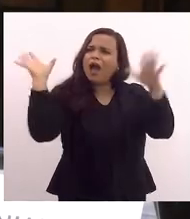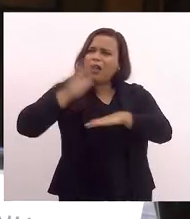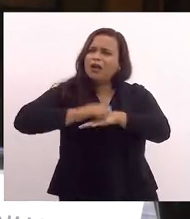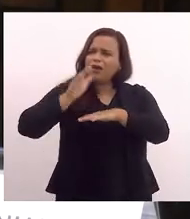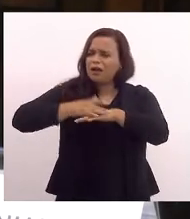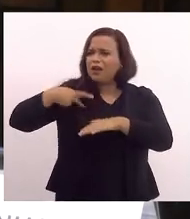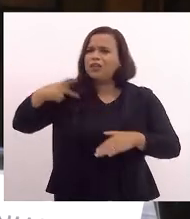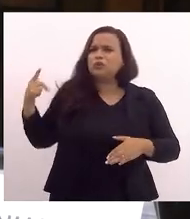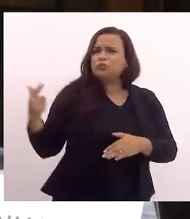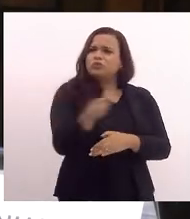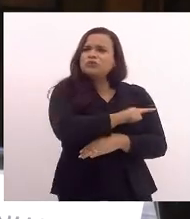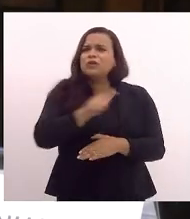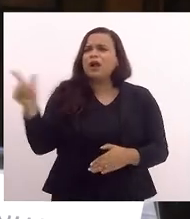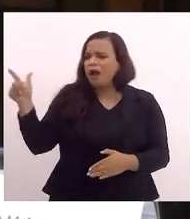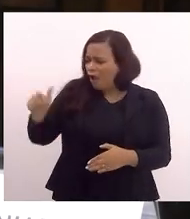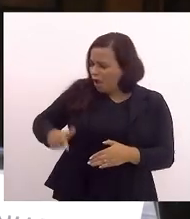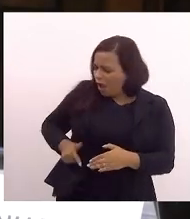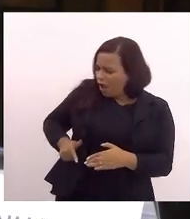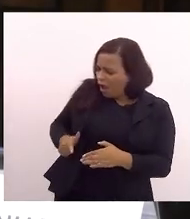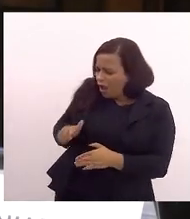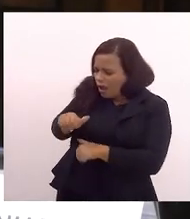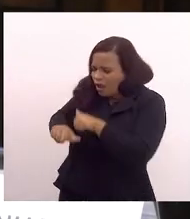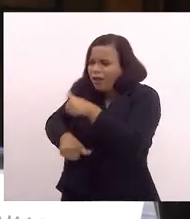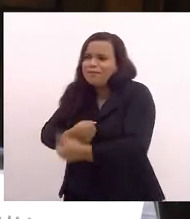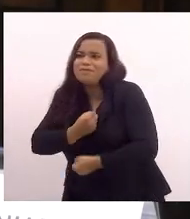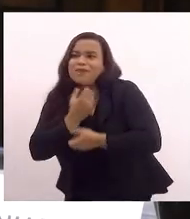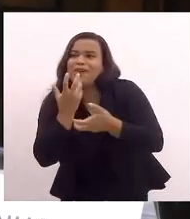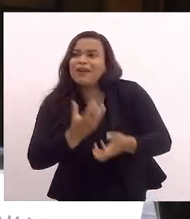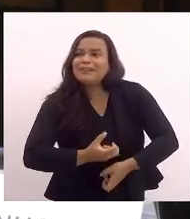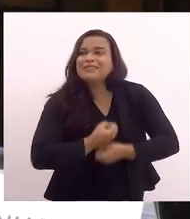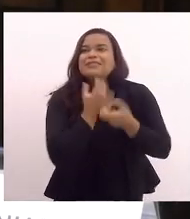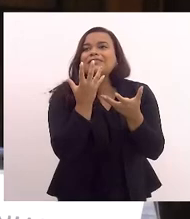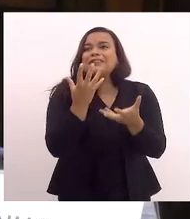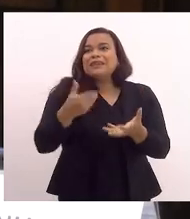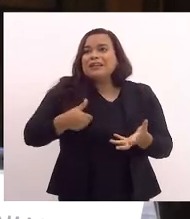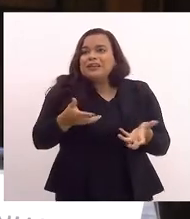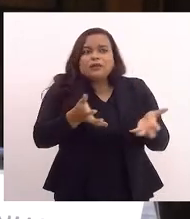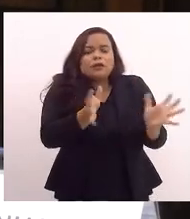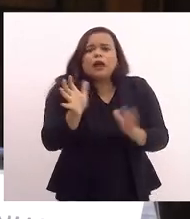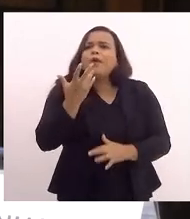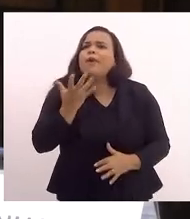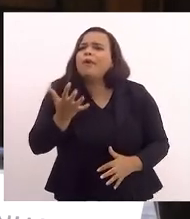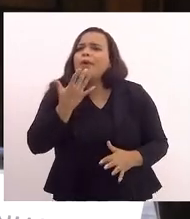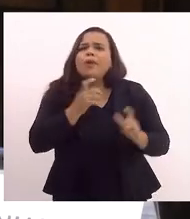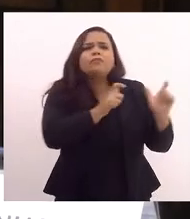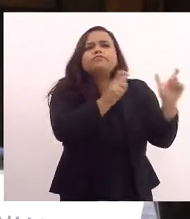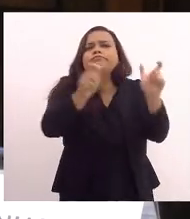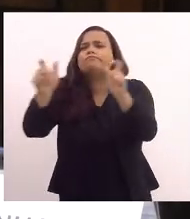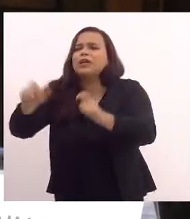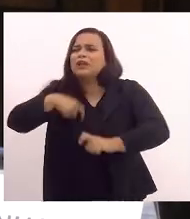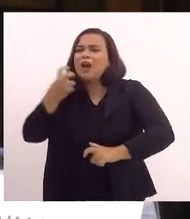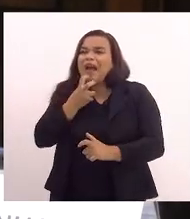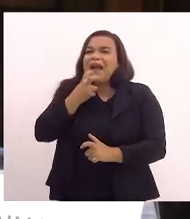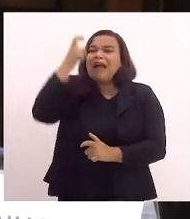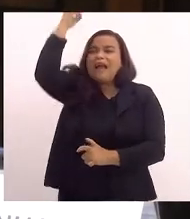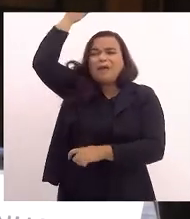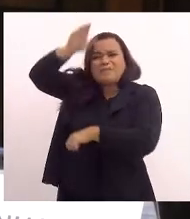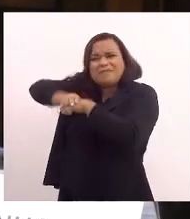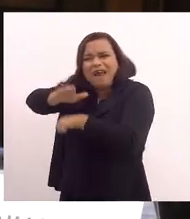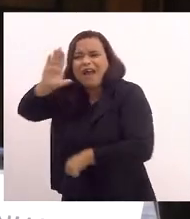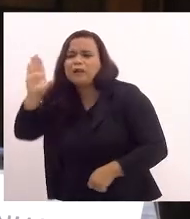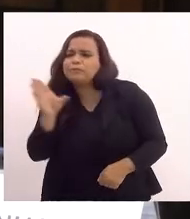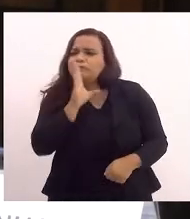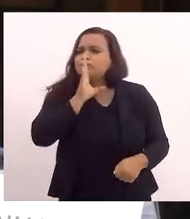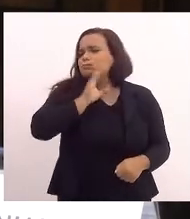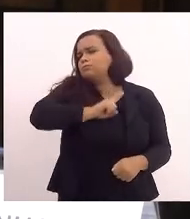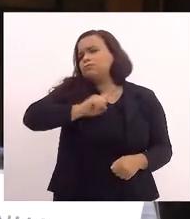nossa arma é nossa poesia, se não ligam para a cor do orixá, aumentamos o nosso grito e não vamos nos calar, e quem